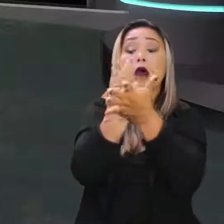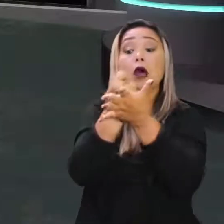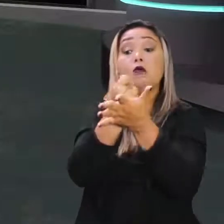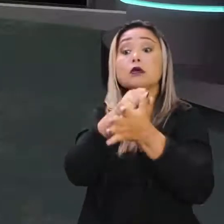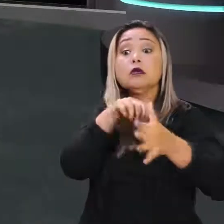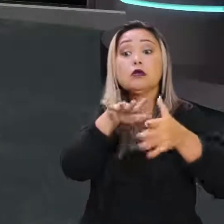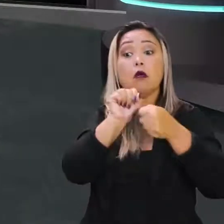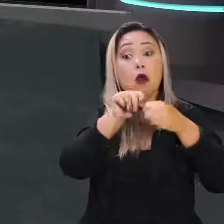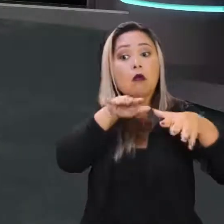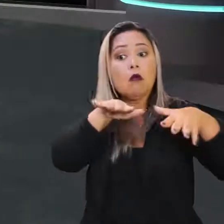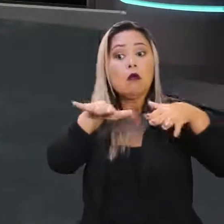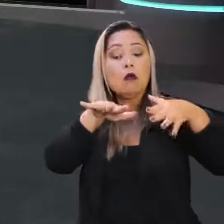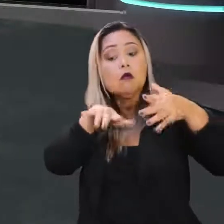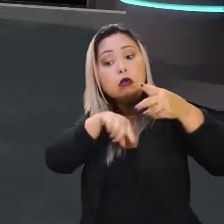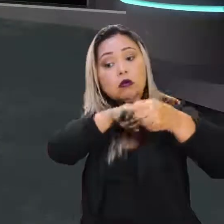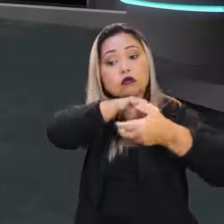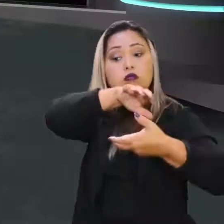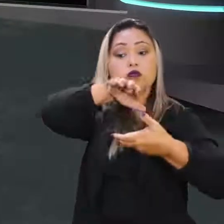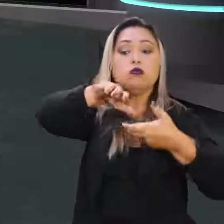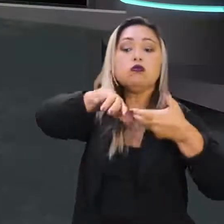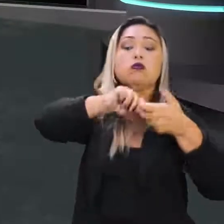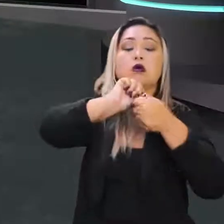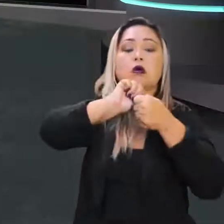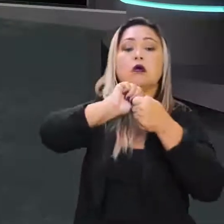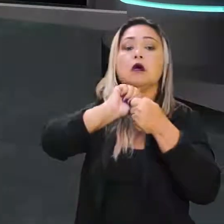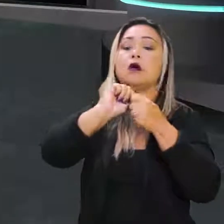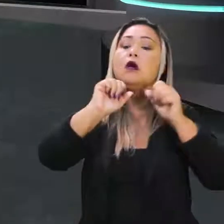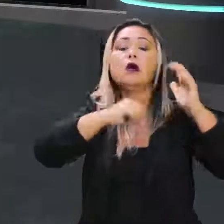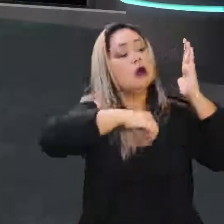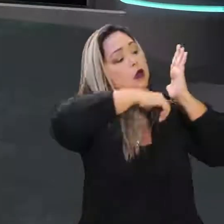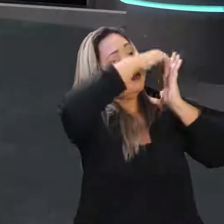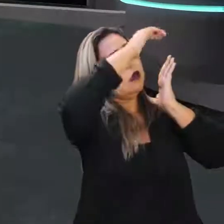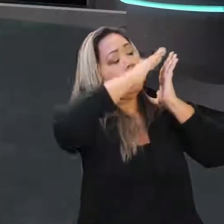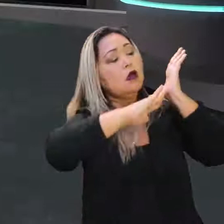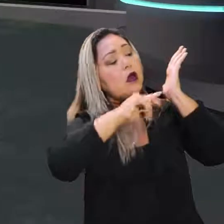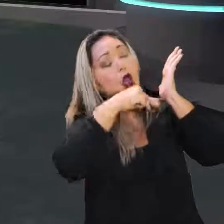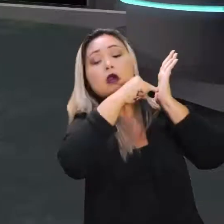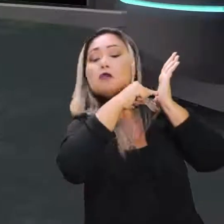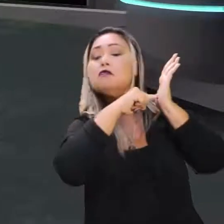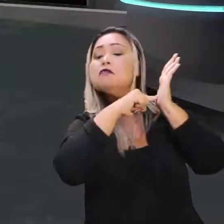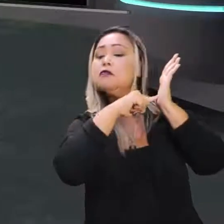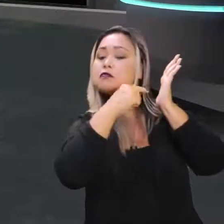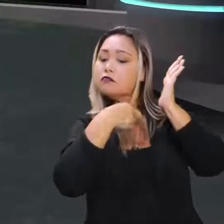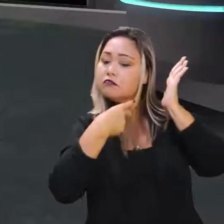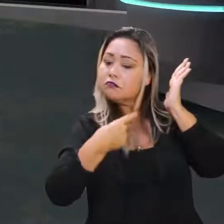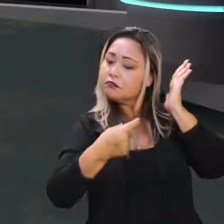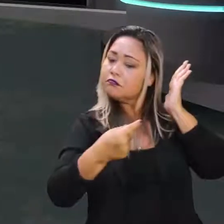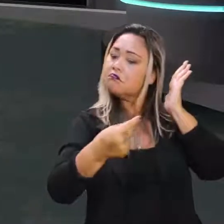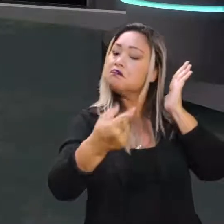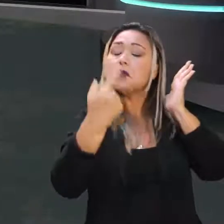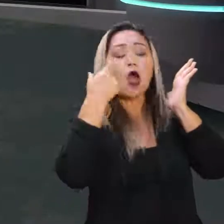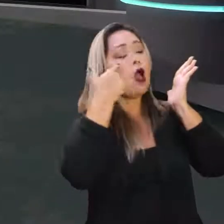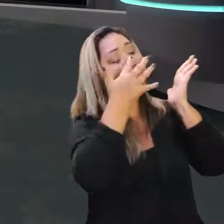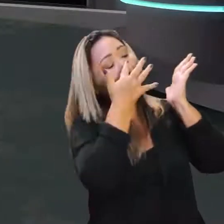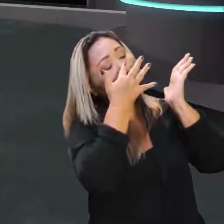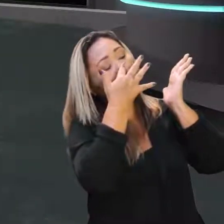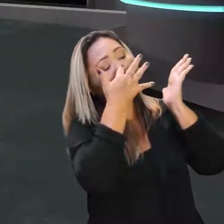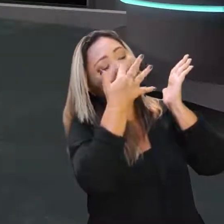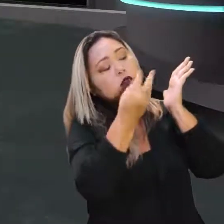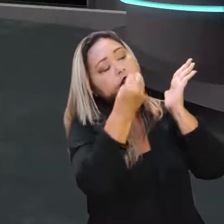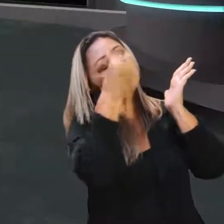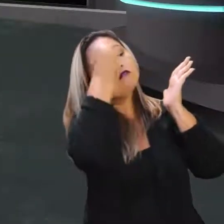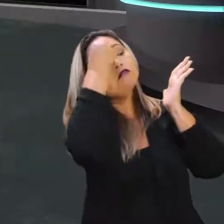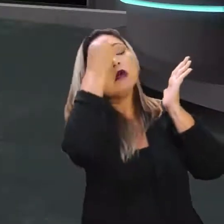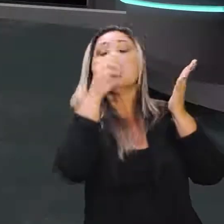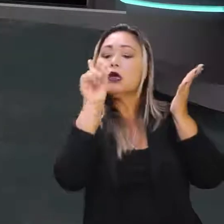esse movimento, né? Muito bem, e através dessa obra aí, eternizou esse momento aí importante, né, na Revolução Francesa,